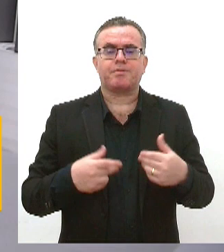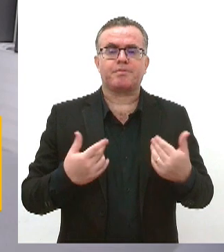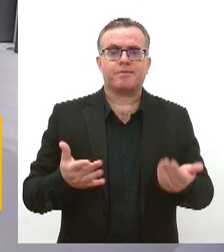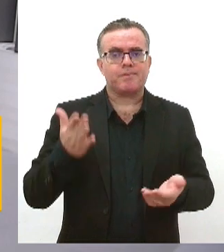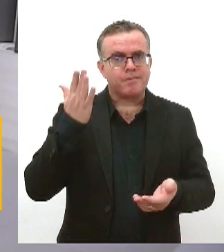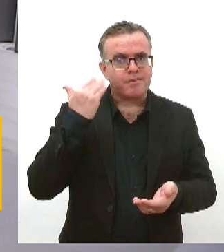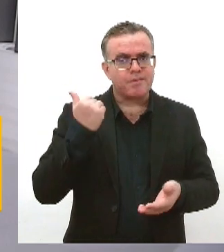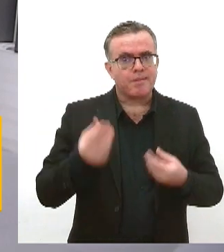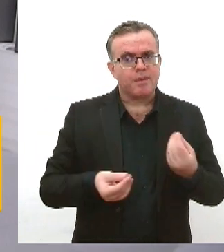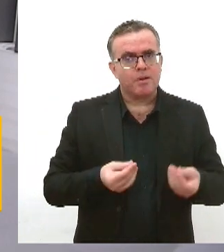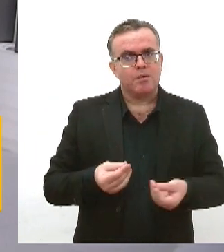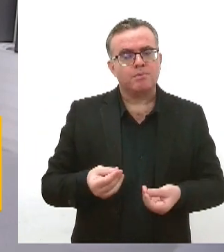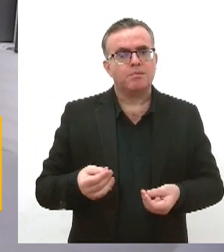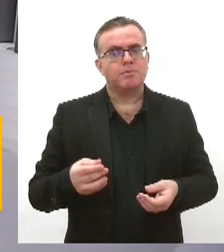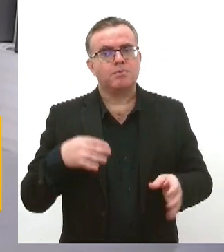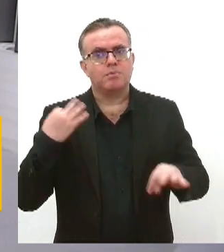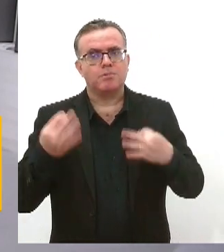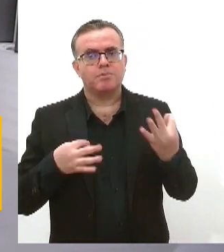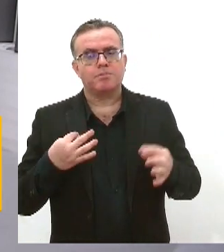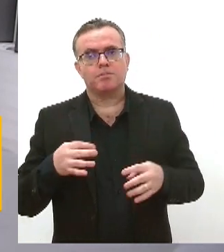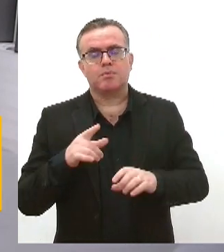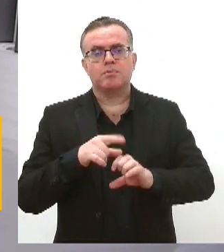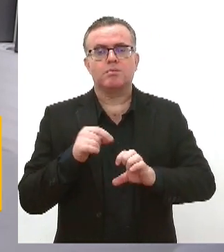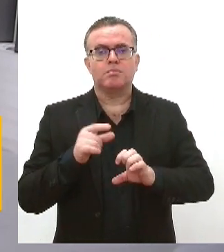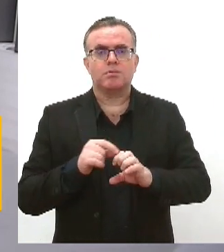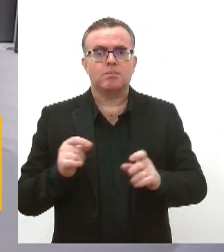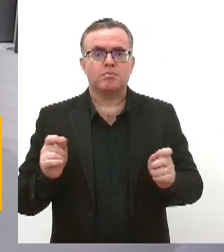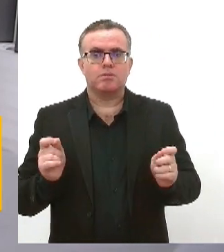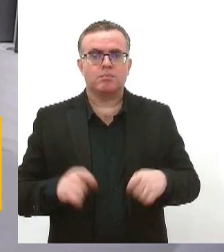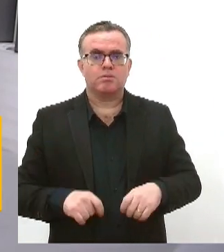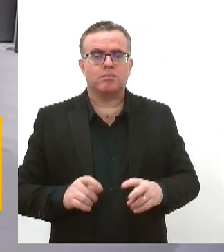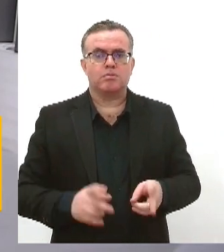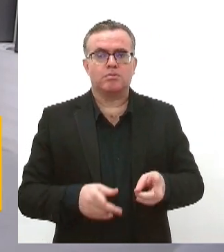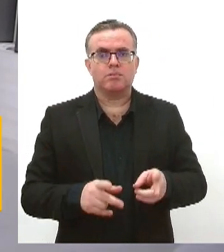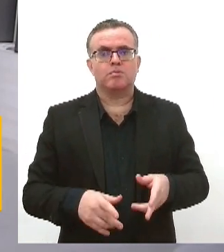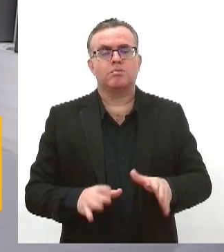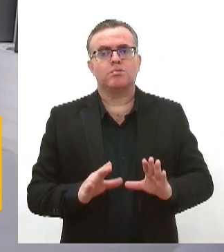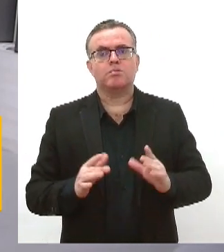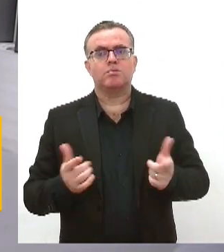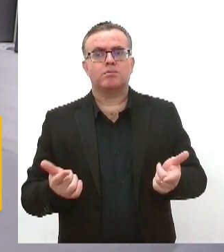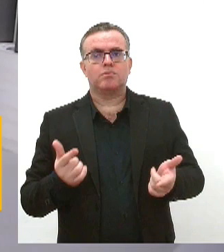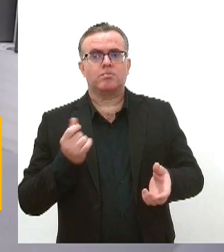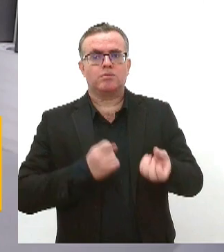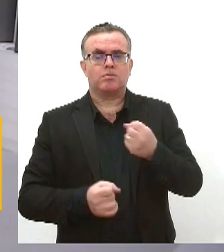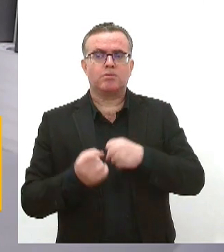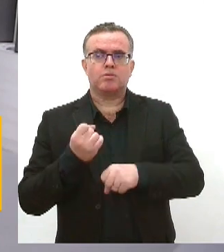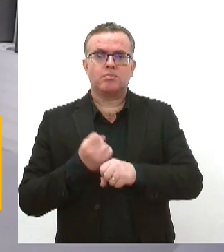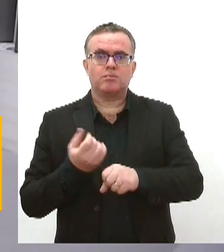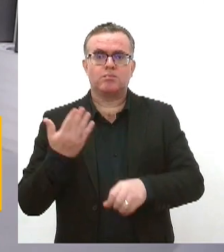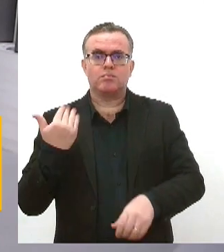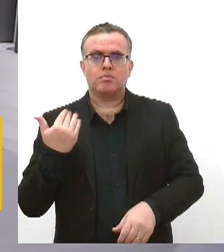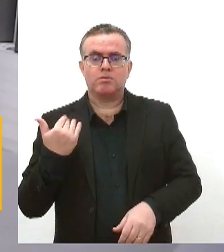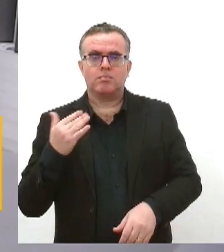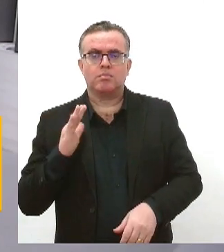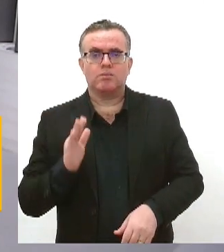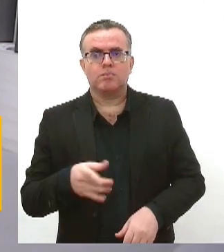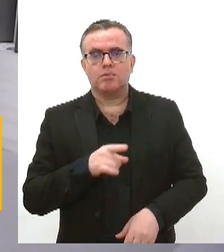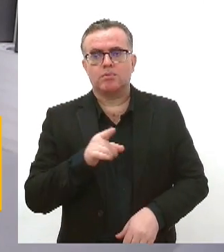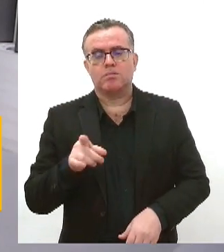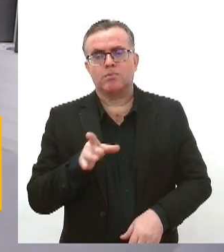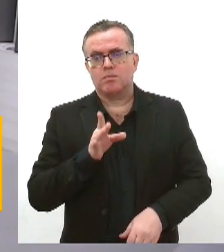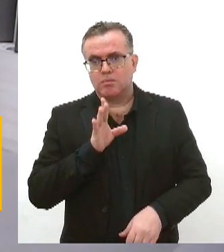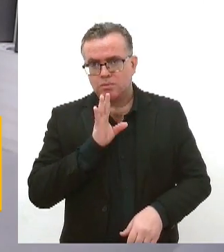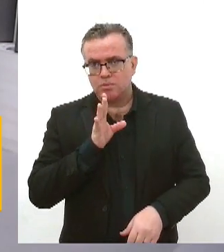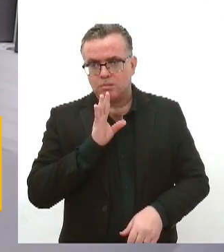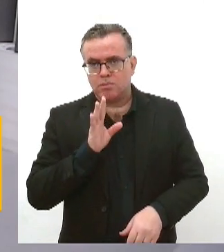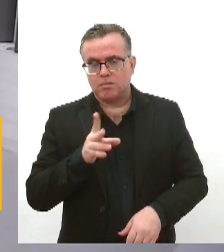e empreendedorismo. É verdade. Inclusive, o ano passado, você se recorda, nós fizemos um grande